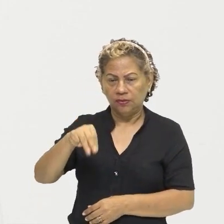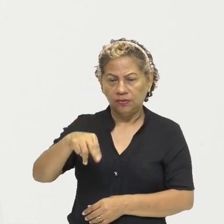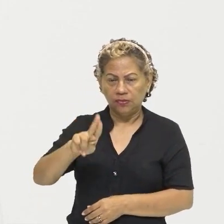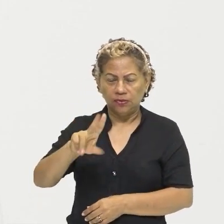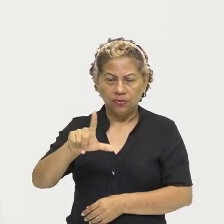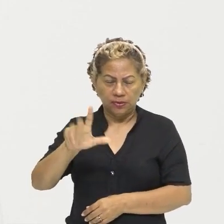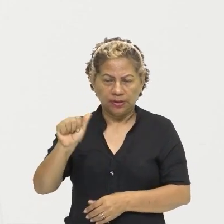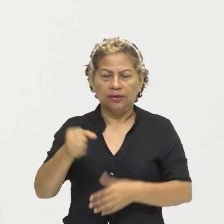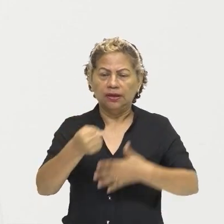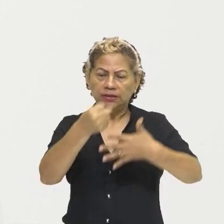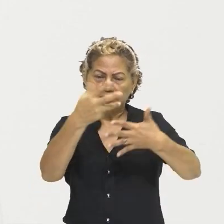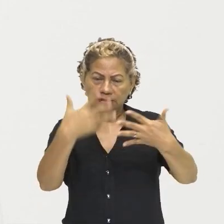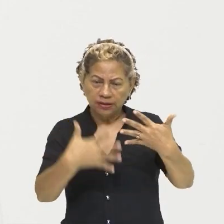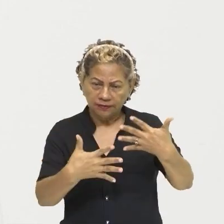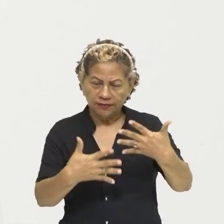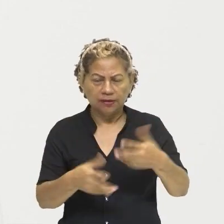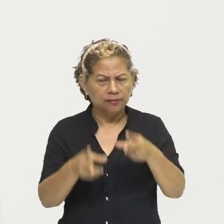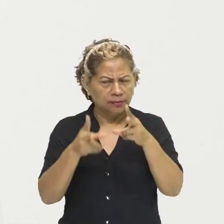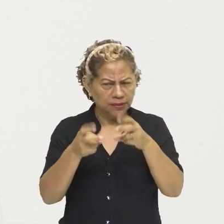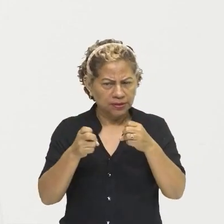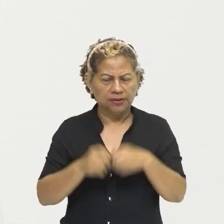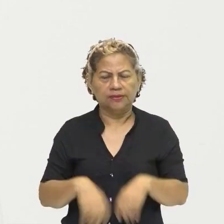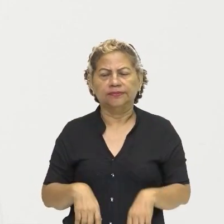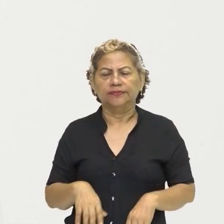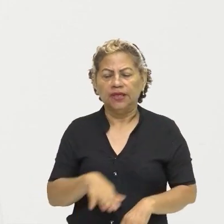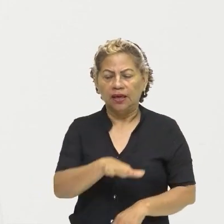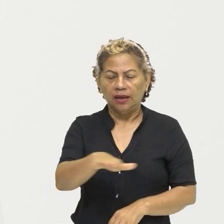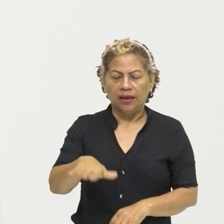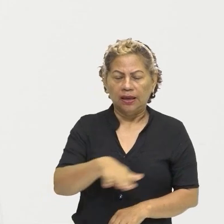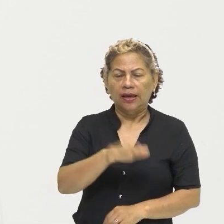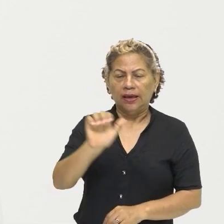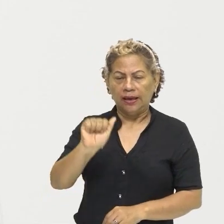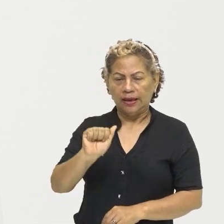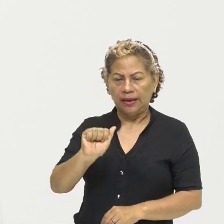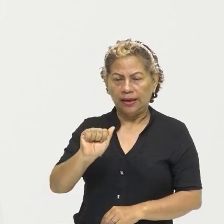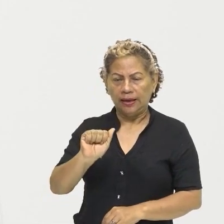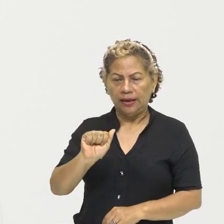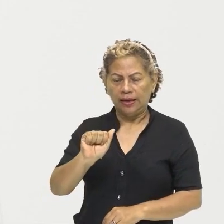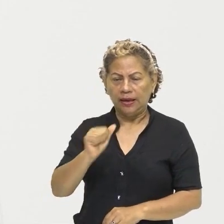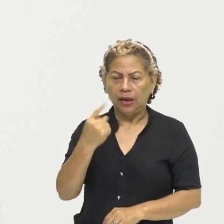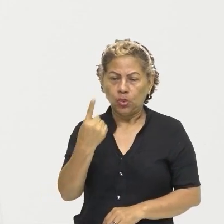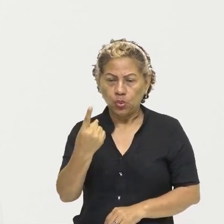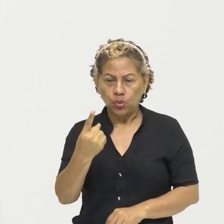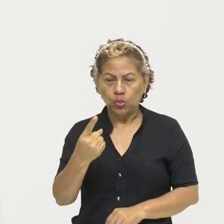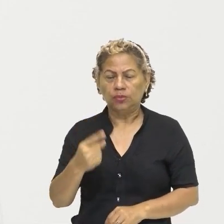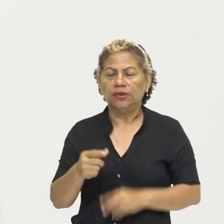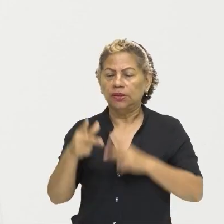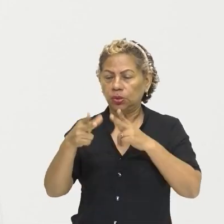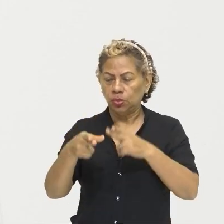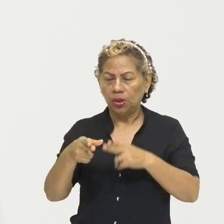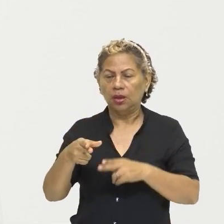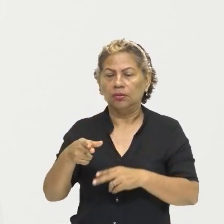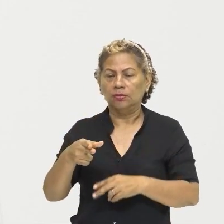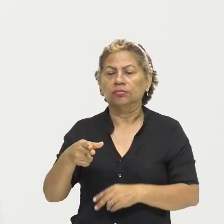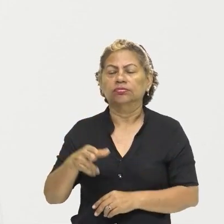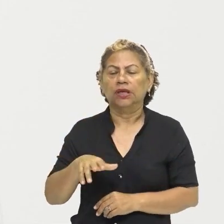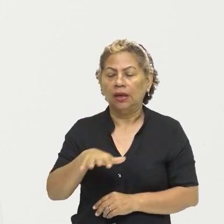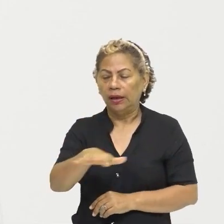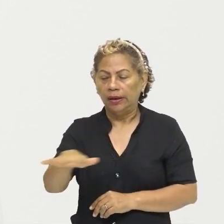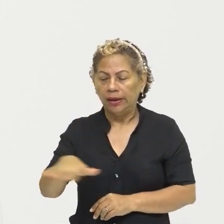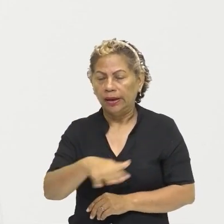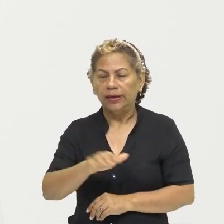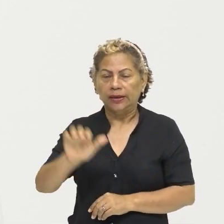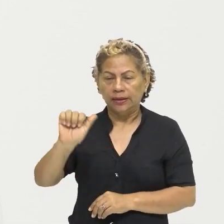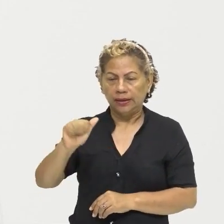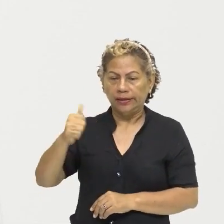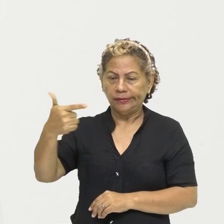os intervalos de tempo. A área 1, ela é igual à área 2, quando os intervalos de tempo